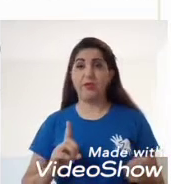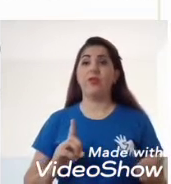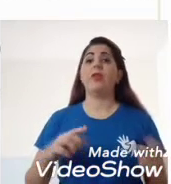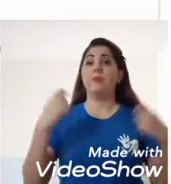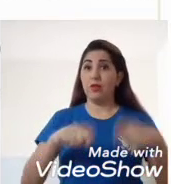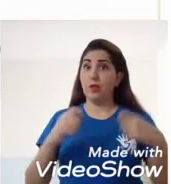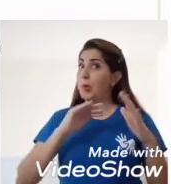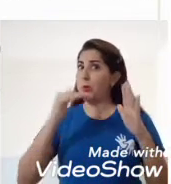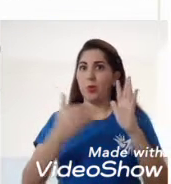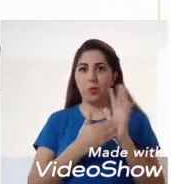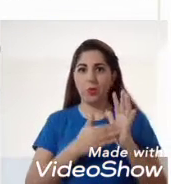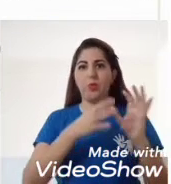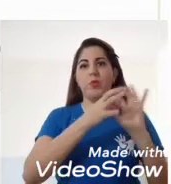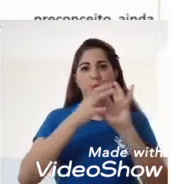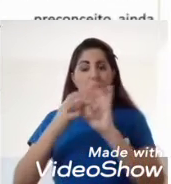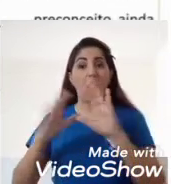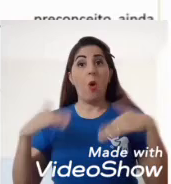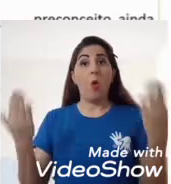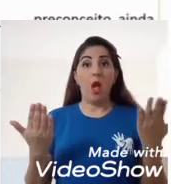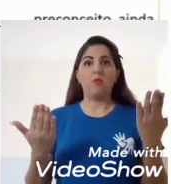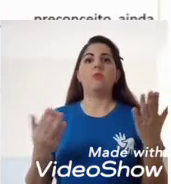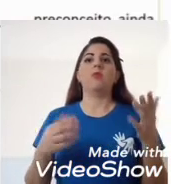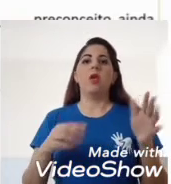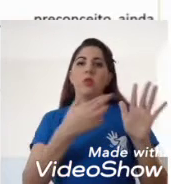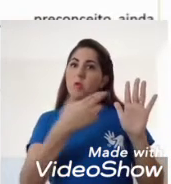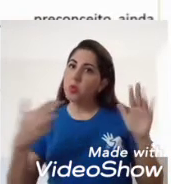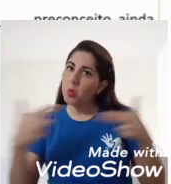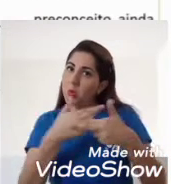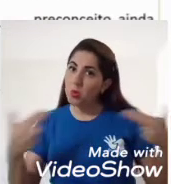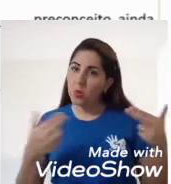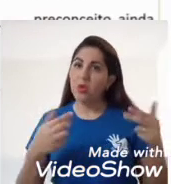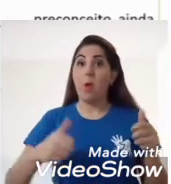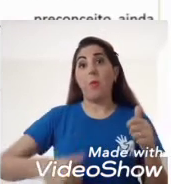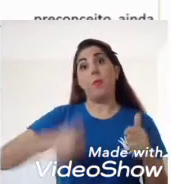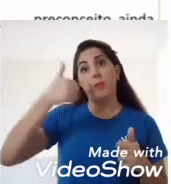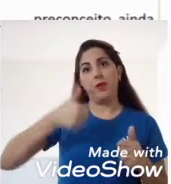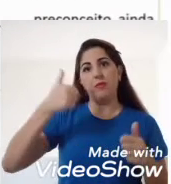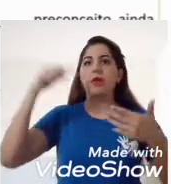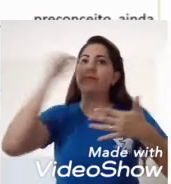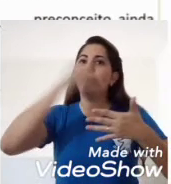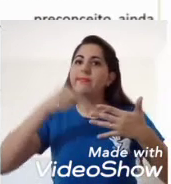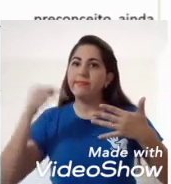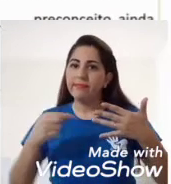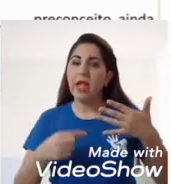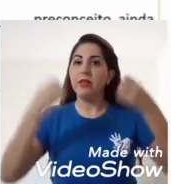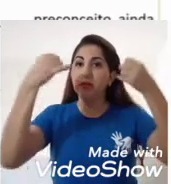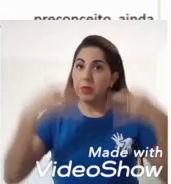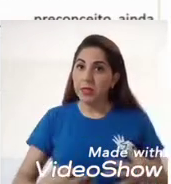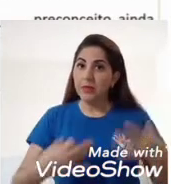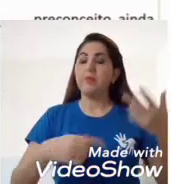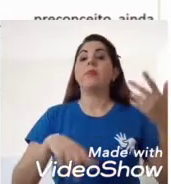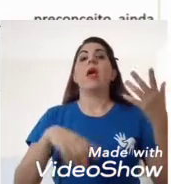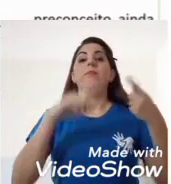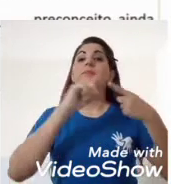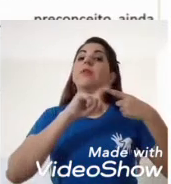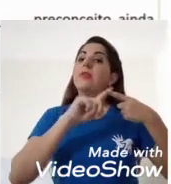coesão textual. Vamos ver quais são esses elementos. O primeiro aspecto olha aí, a explicação. Na antiga